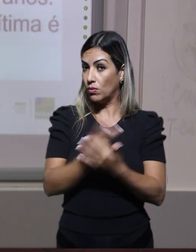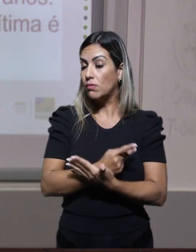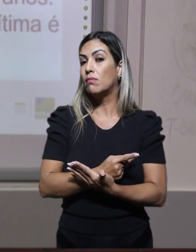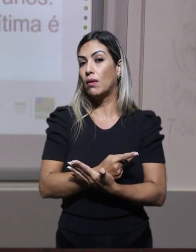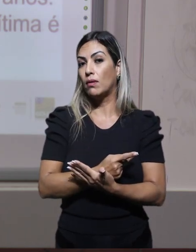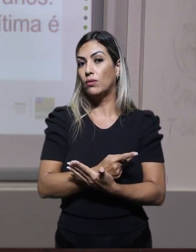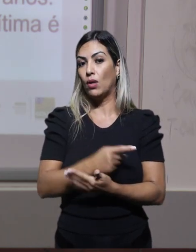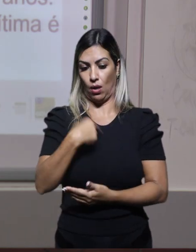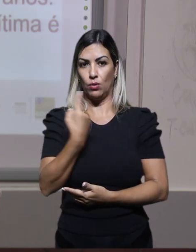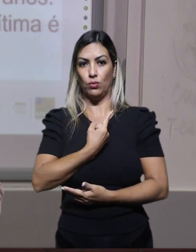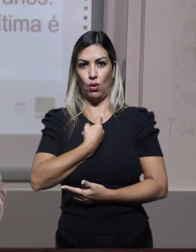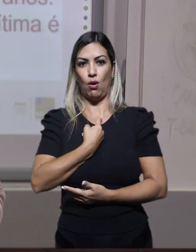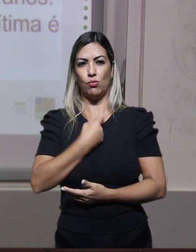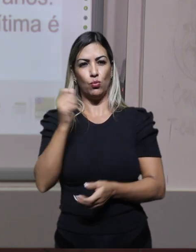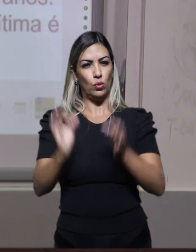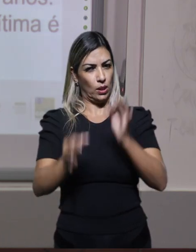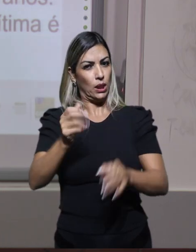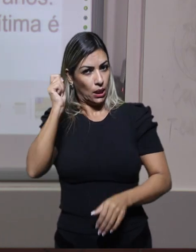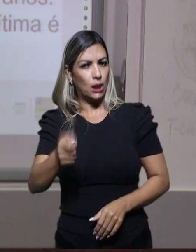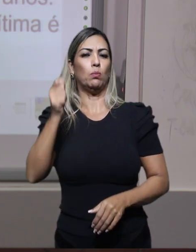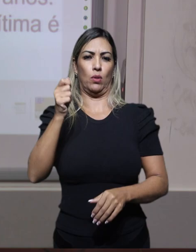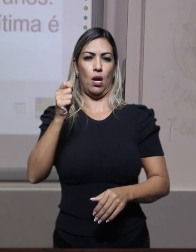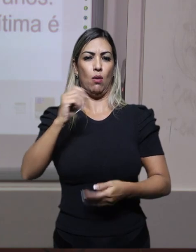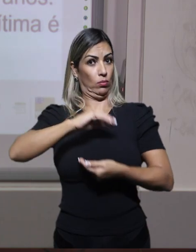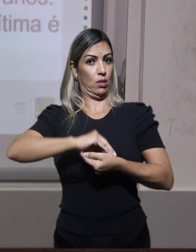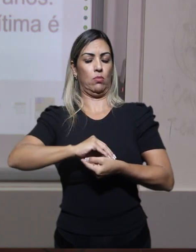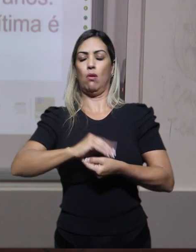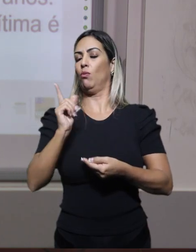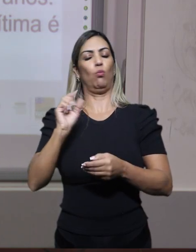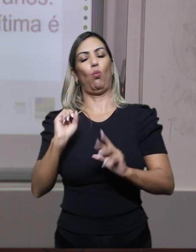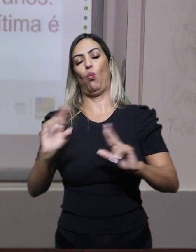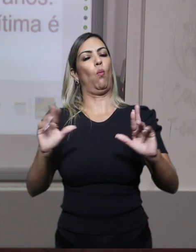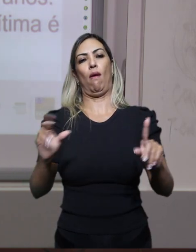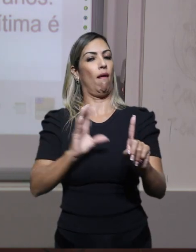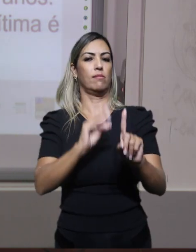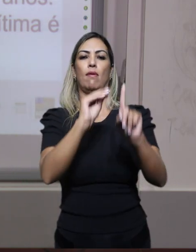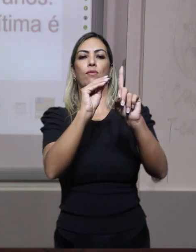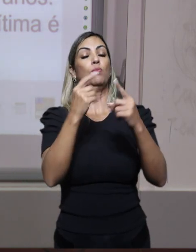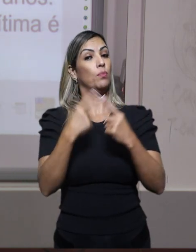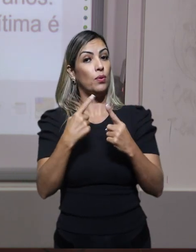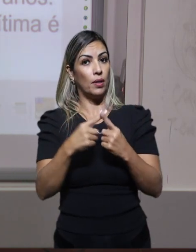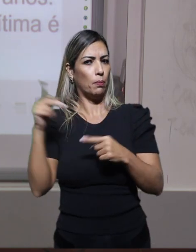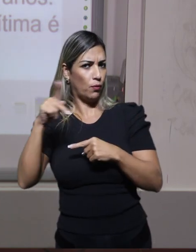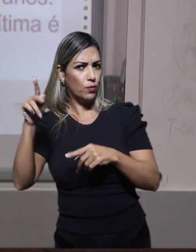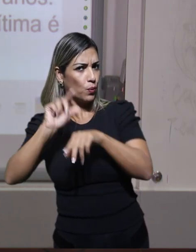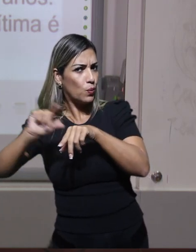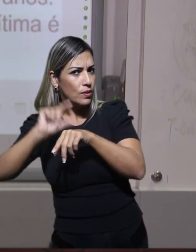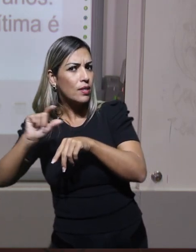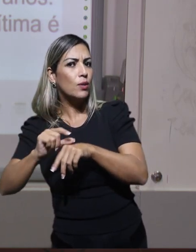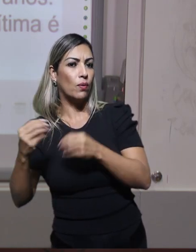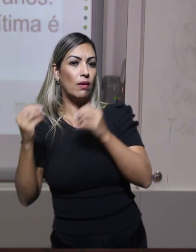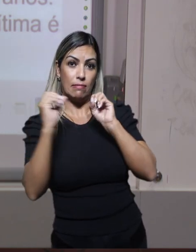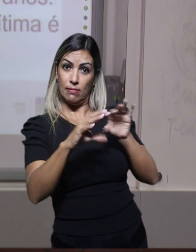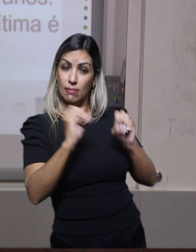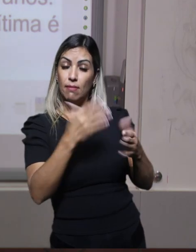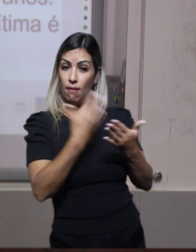nossa jurisprudência, os nossos tribunais entendem que não há assédio. Por quê? Porque esse professor do cursinho, ele dá